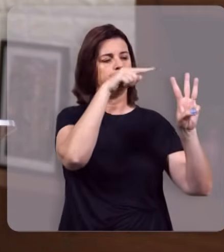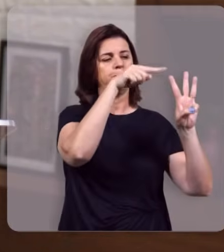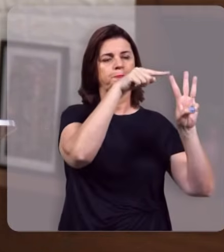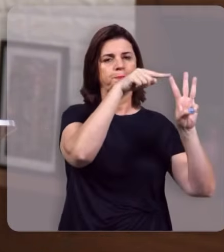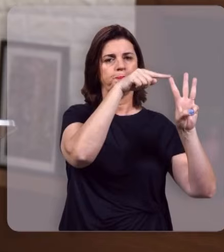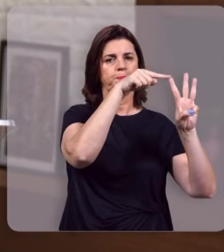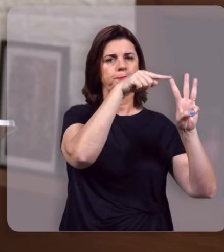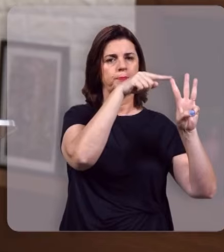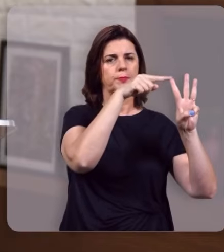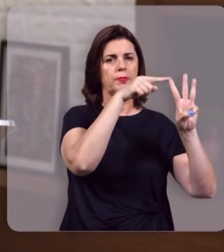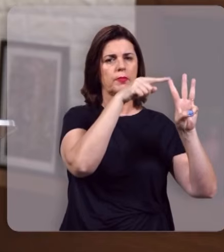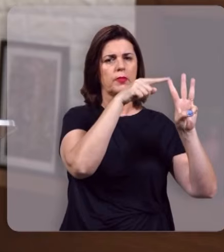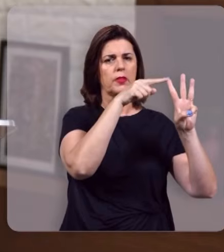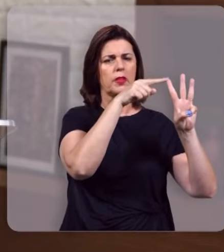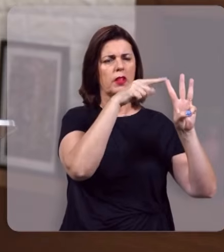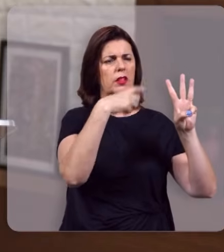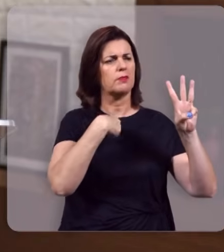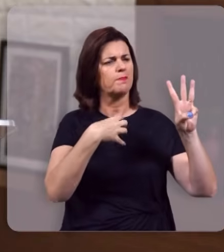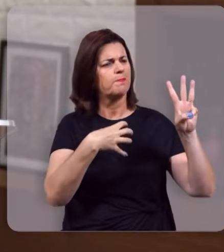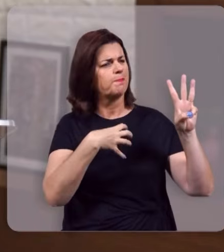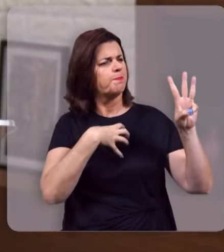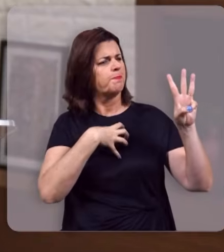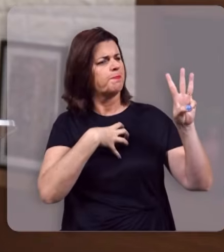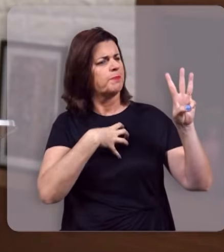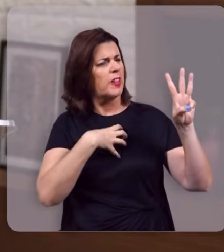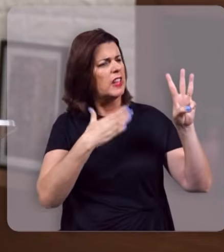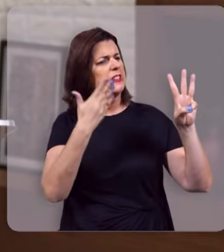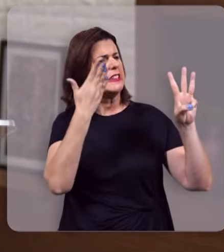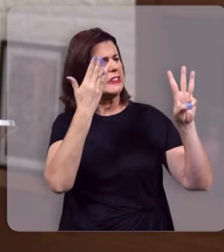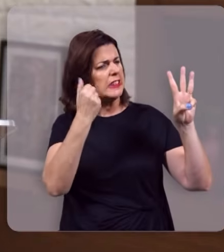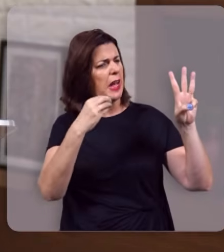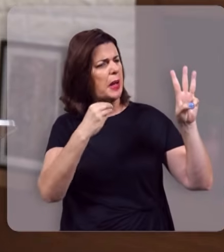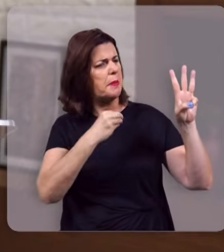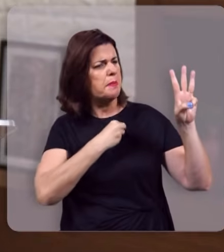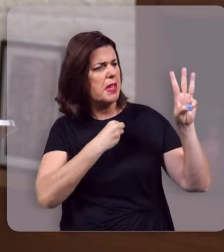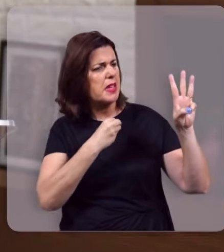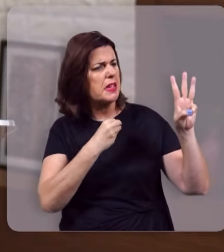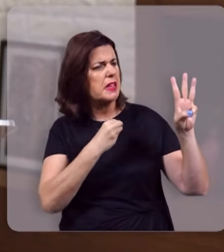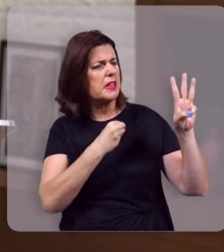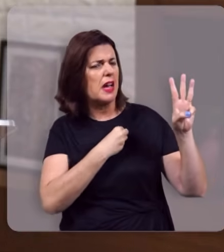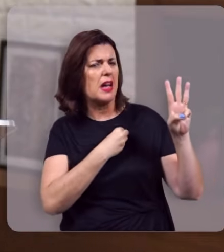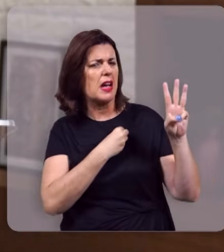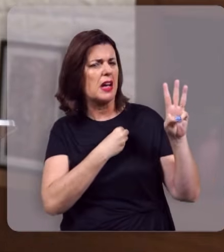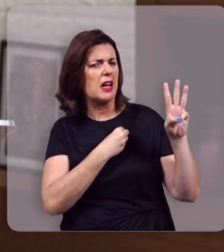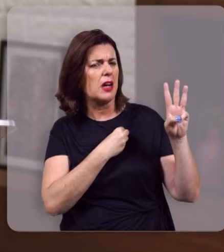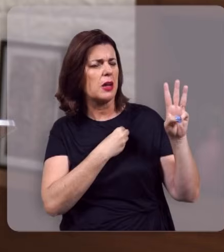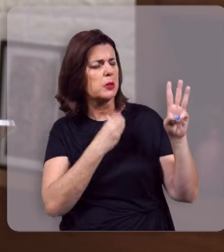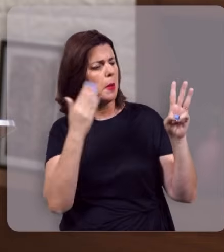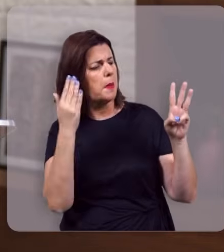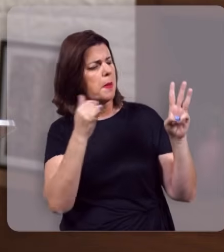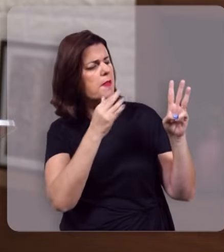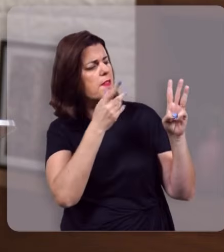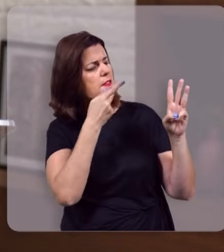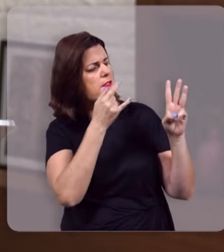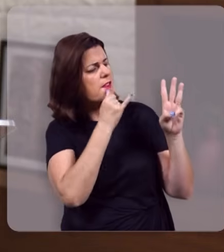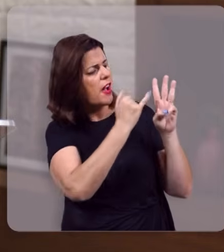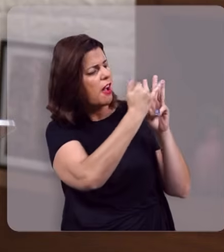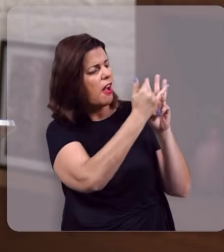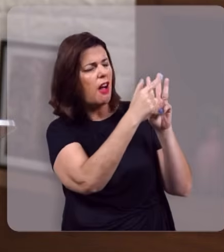direito, tomado de convicção de pecado, repreende o que estava à